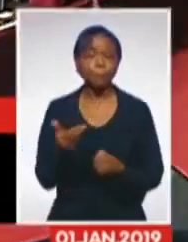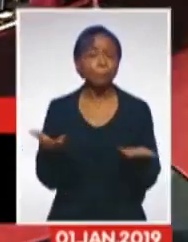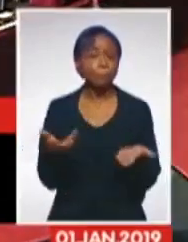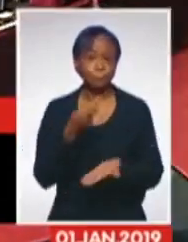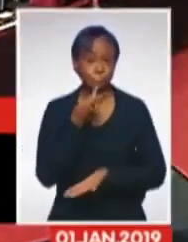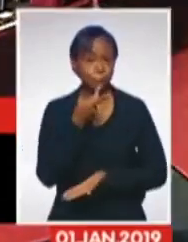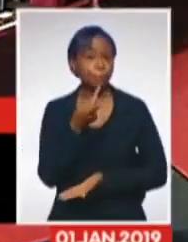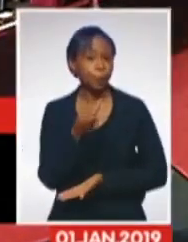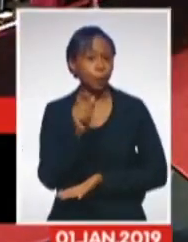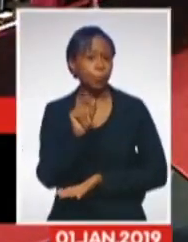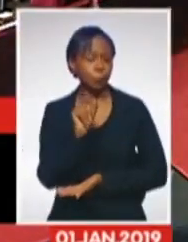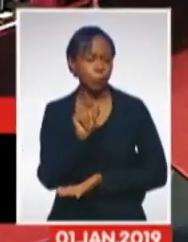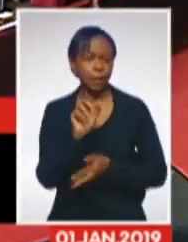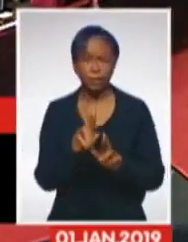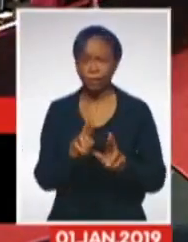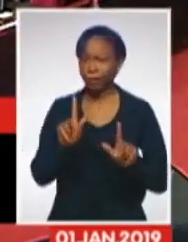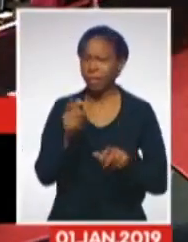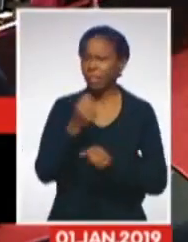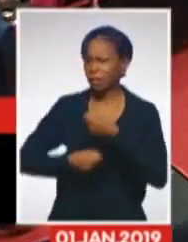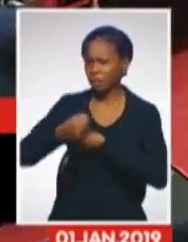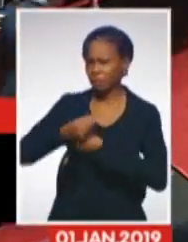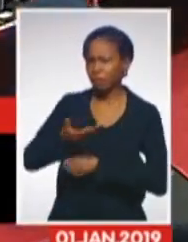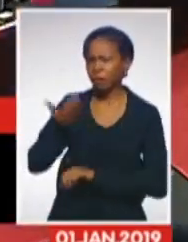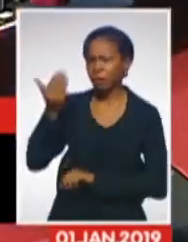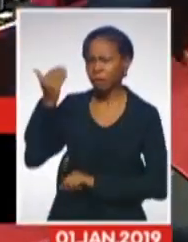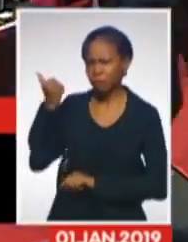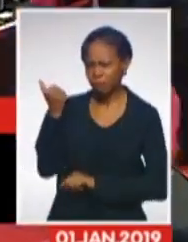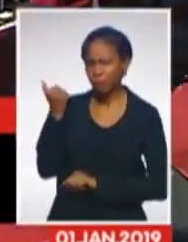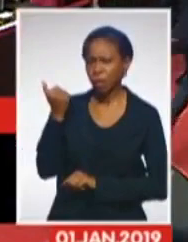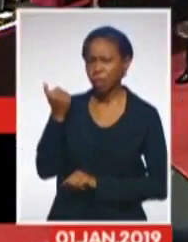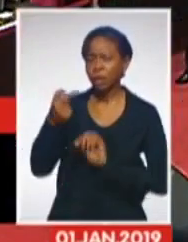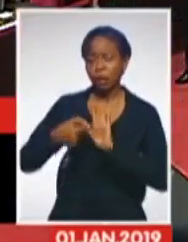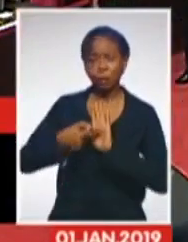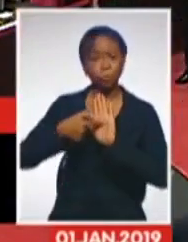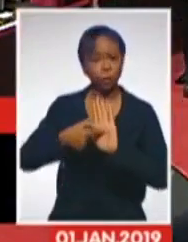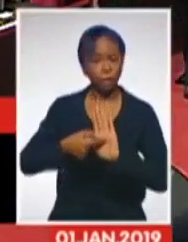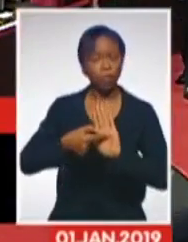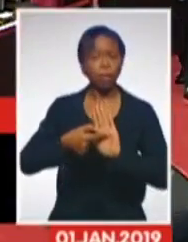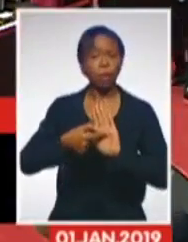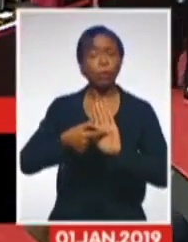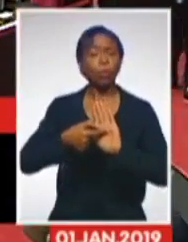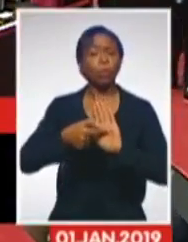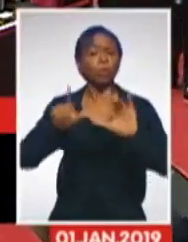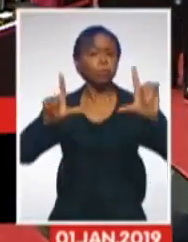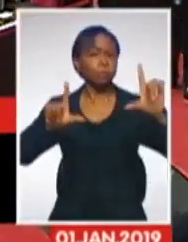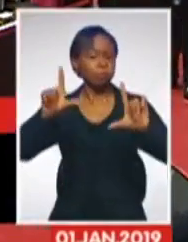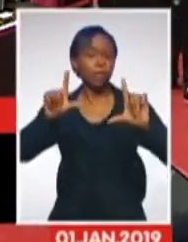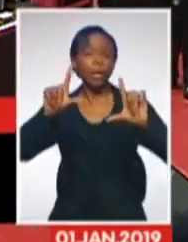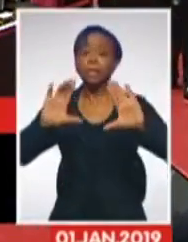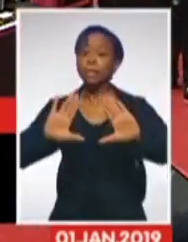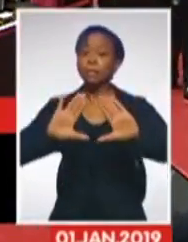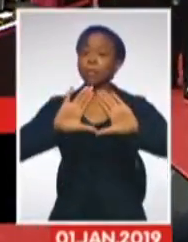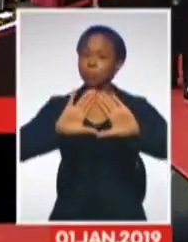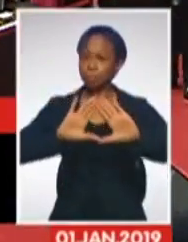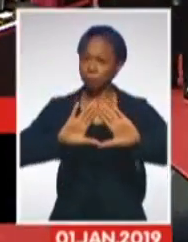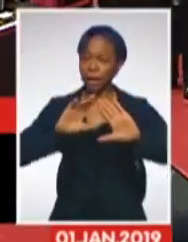vez, diferentemente de anos anteriores, a transmissão do cargo será feita aqui na própria Assembleia e não no Palácio da